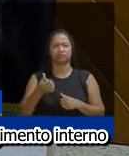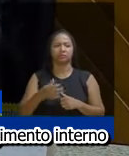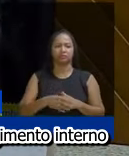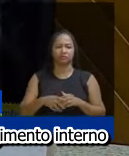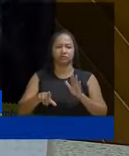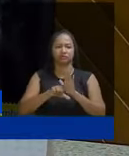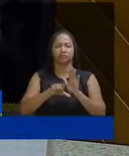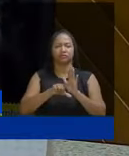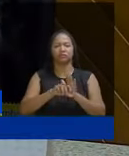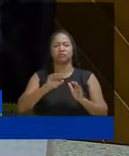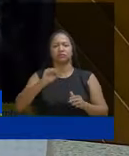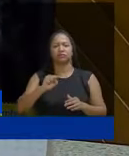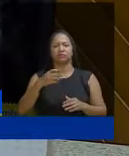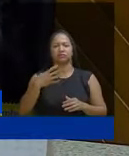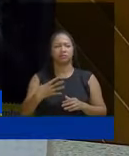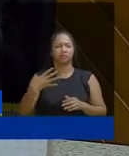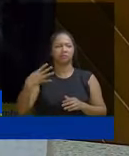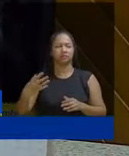da Lei